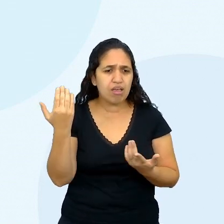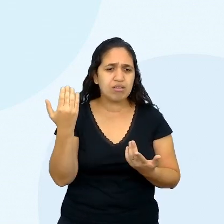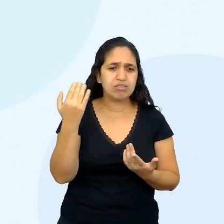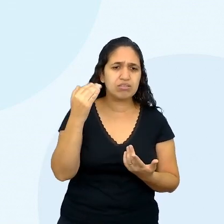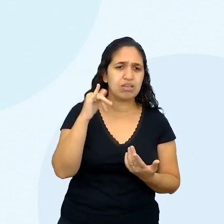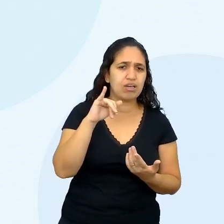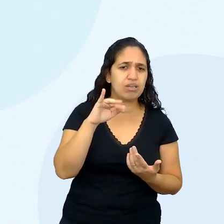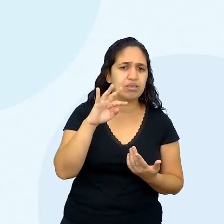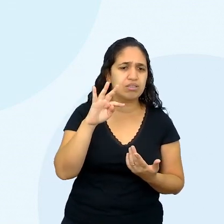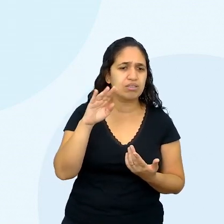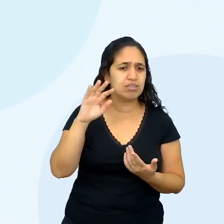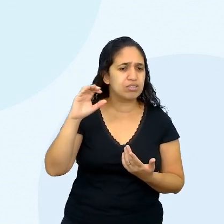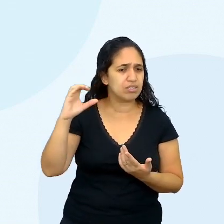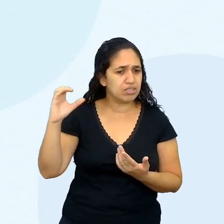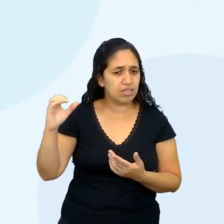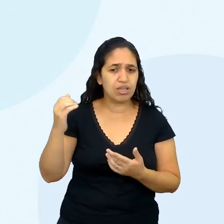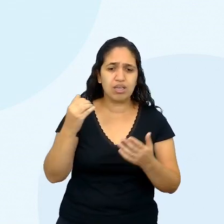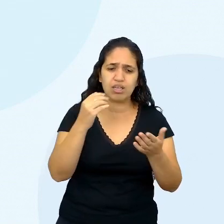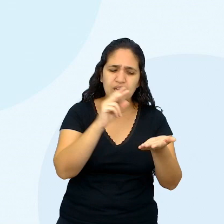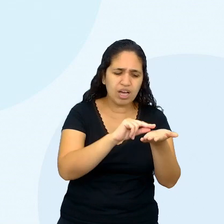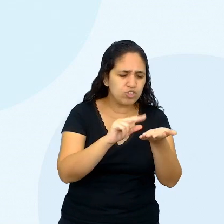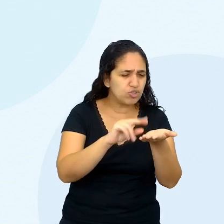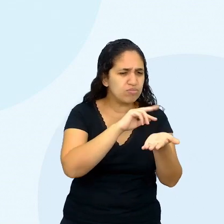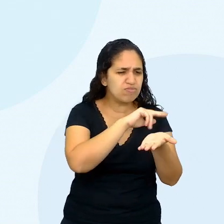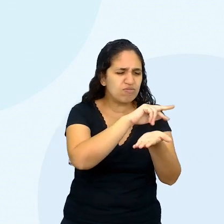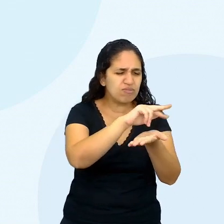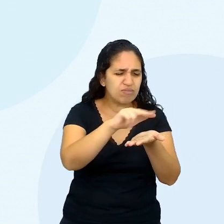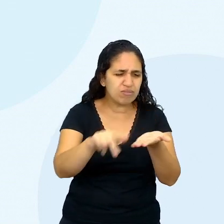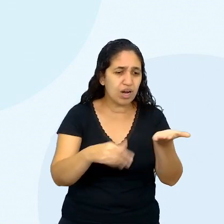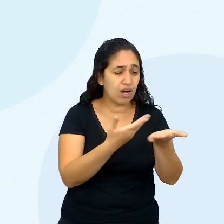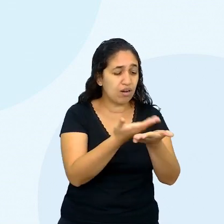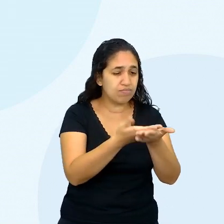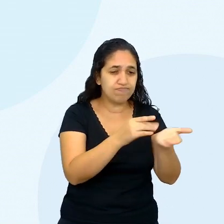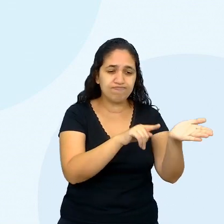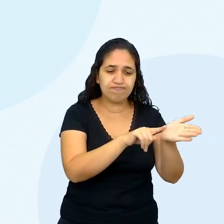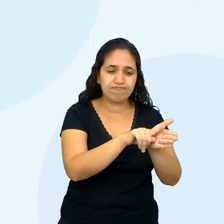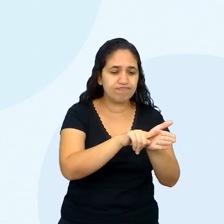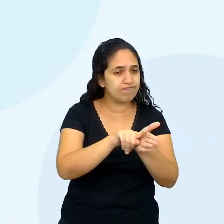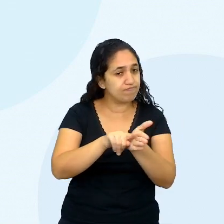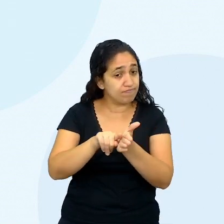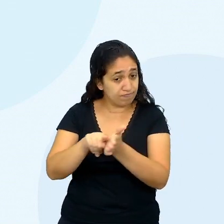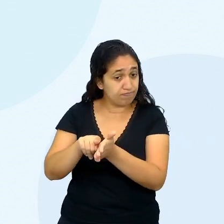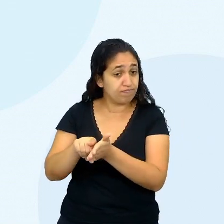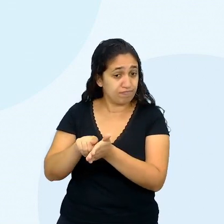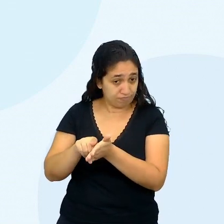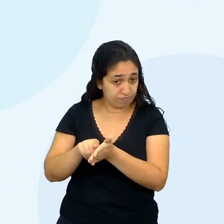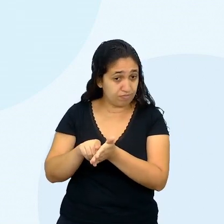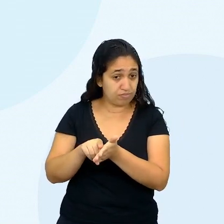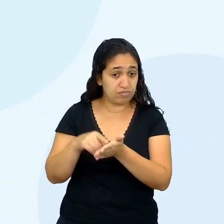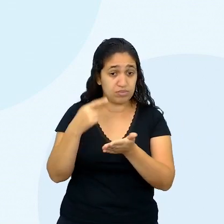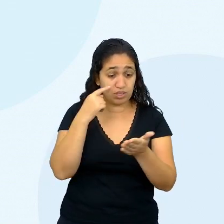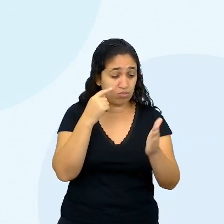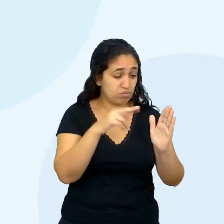os artigos que eles analisam, não sei se vocês sabem, né, mas o Painel Intergovernamental